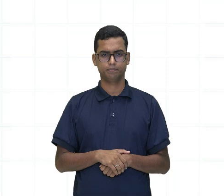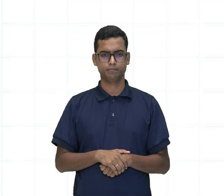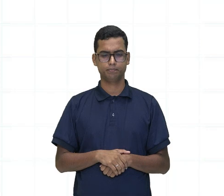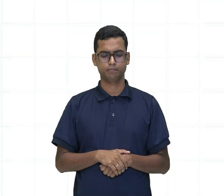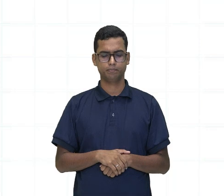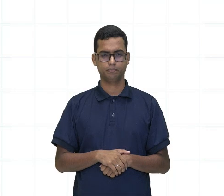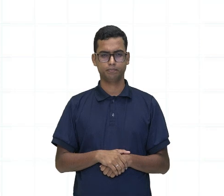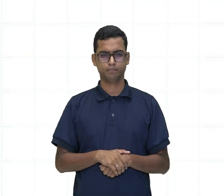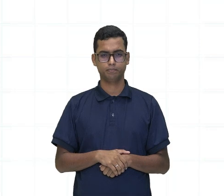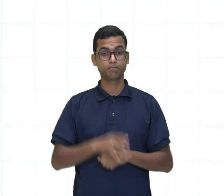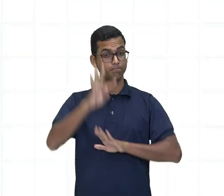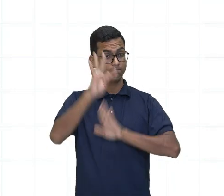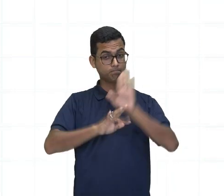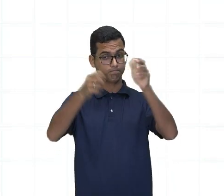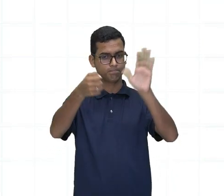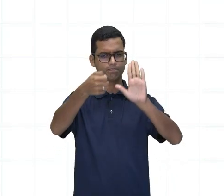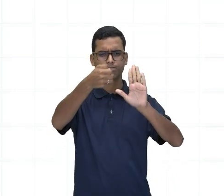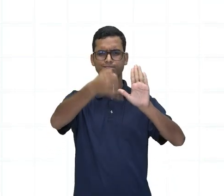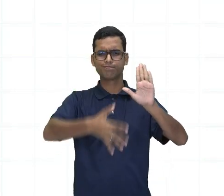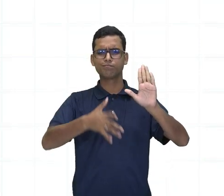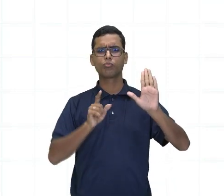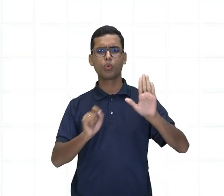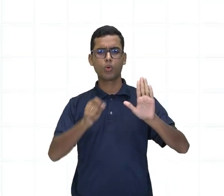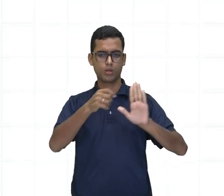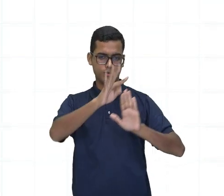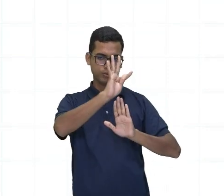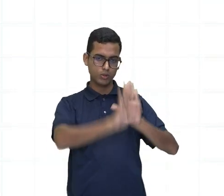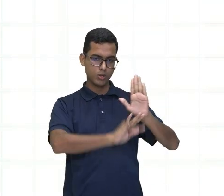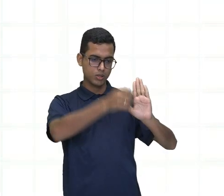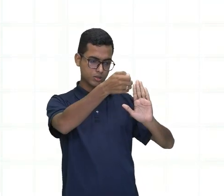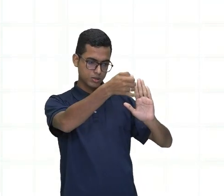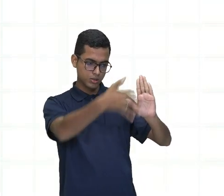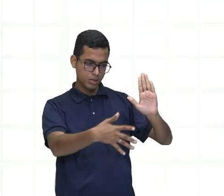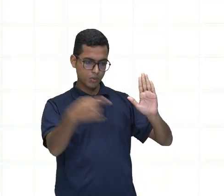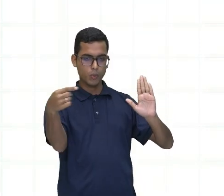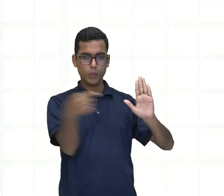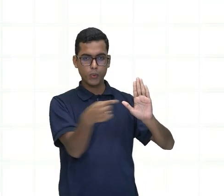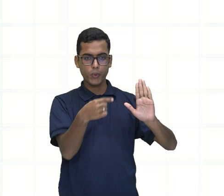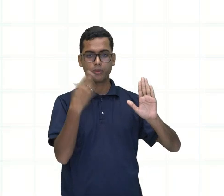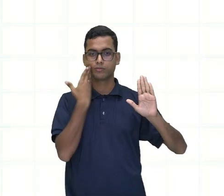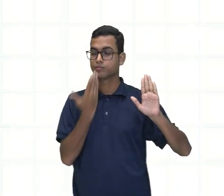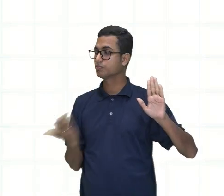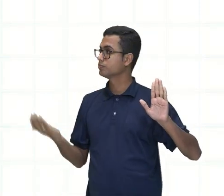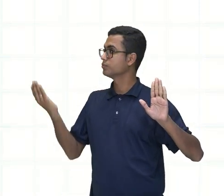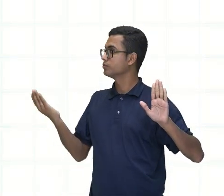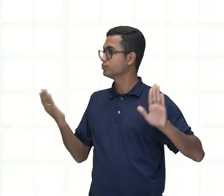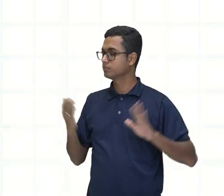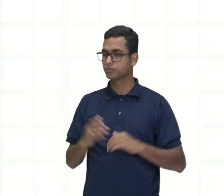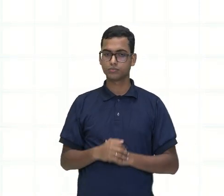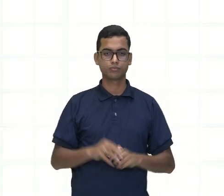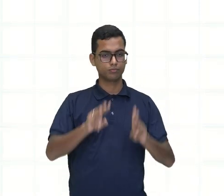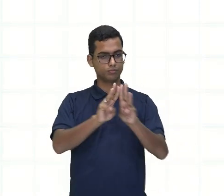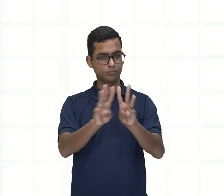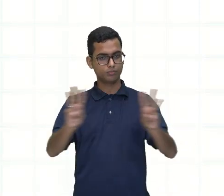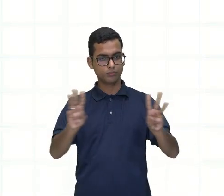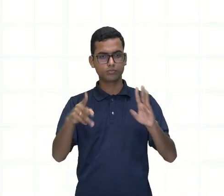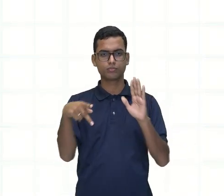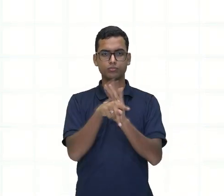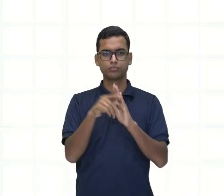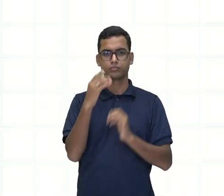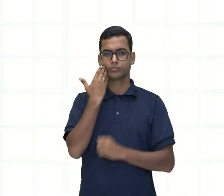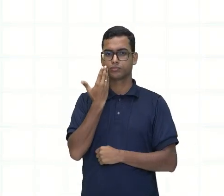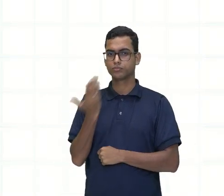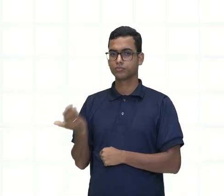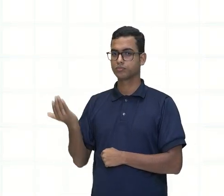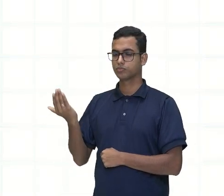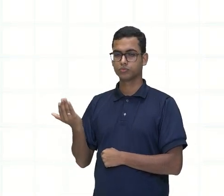Então, o nosso texto diz o seguinte, né? Eu tenho um tema que é An Exciting Film. Um filme muito legal, né?